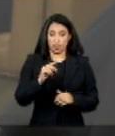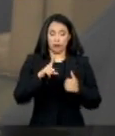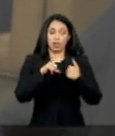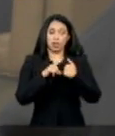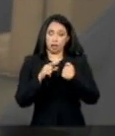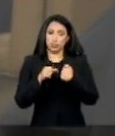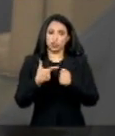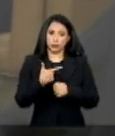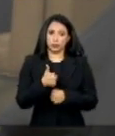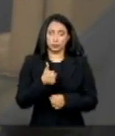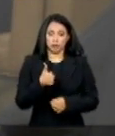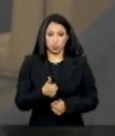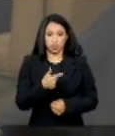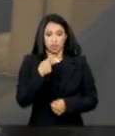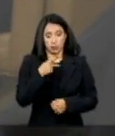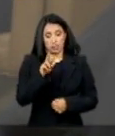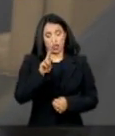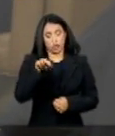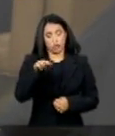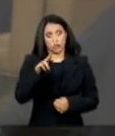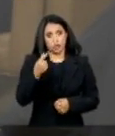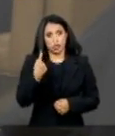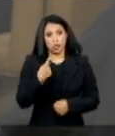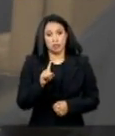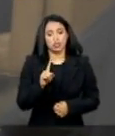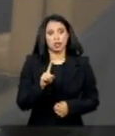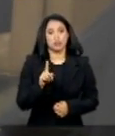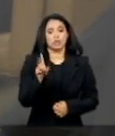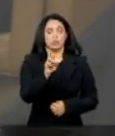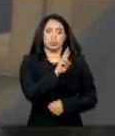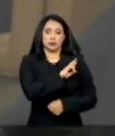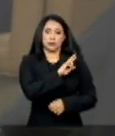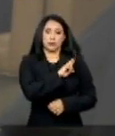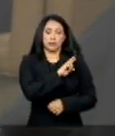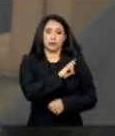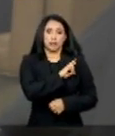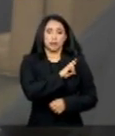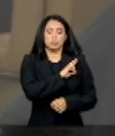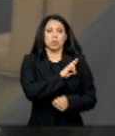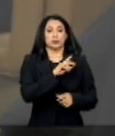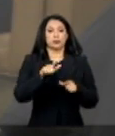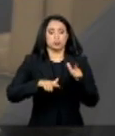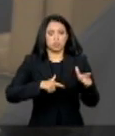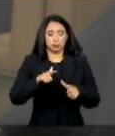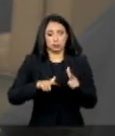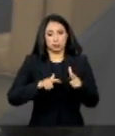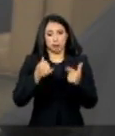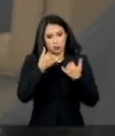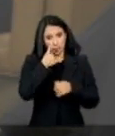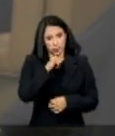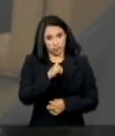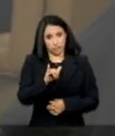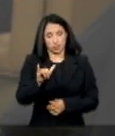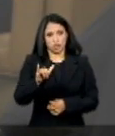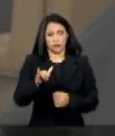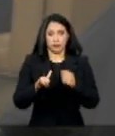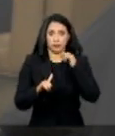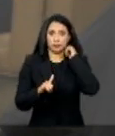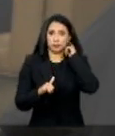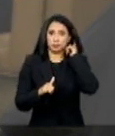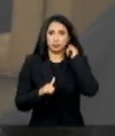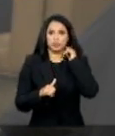atribui à união explorar o seu ou as instalações do serviço de energia elétrica em que